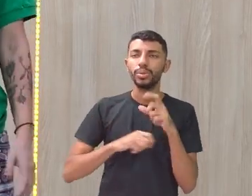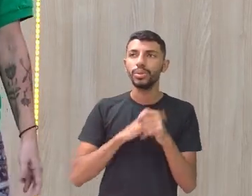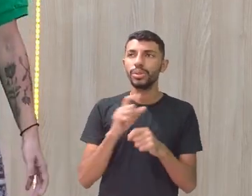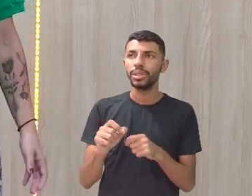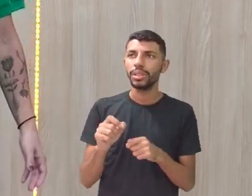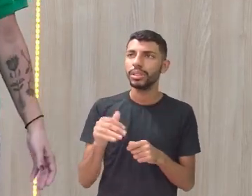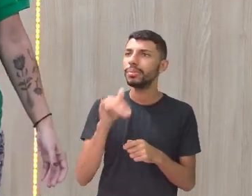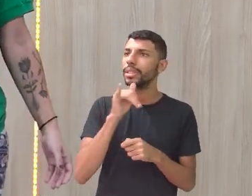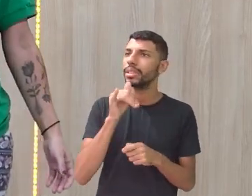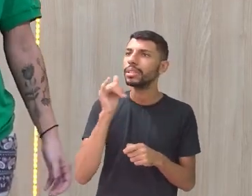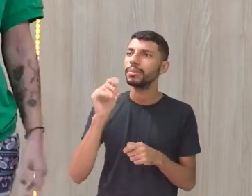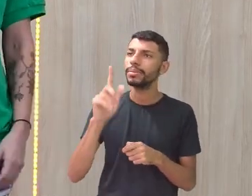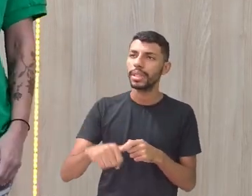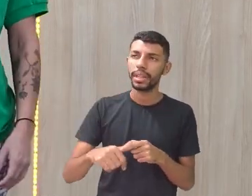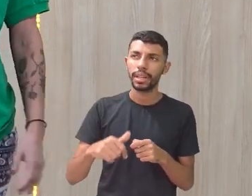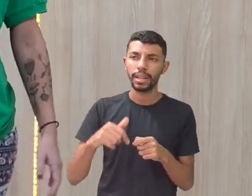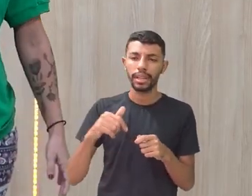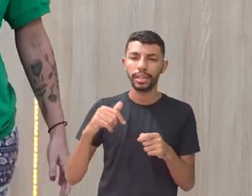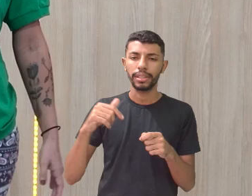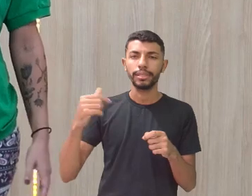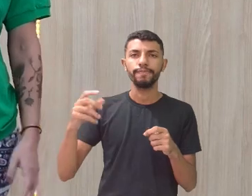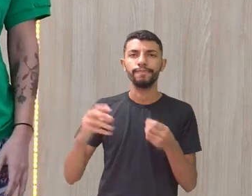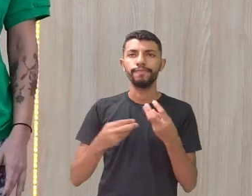é nem maquinário o nome daquele,